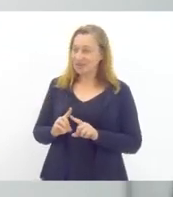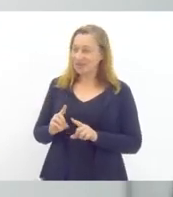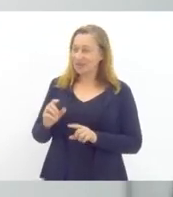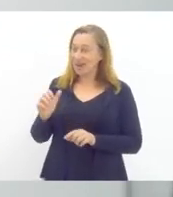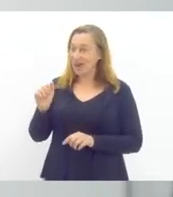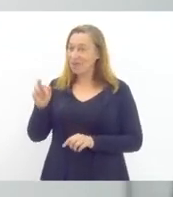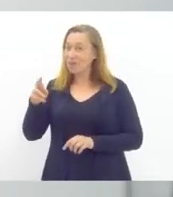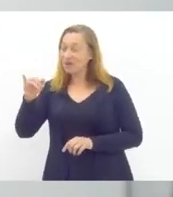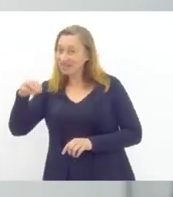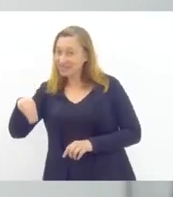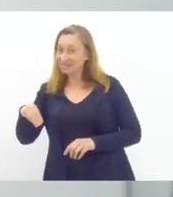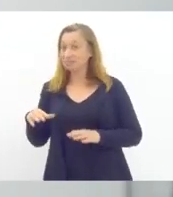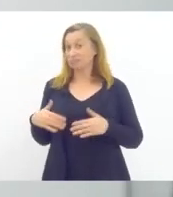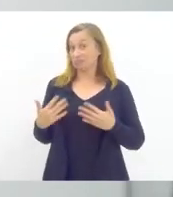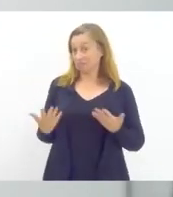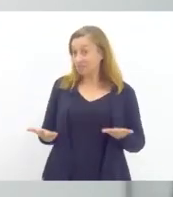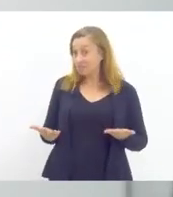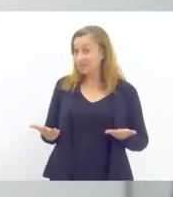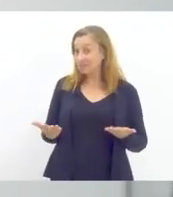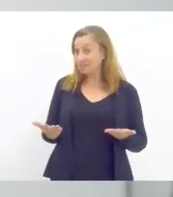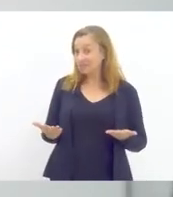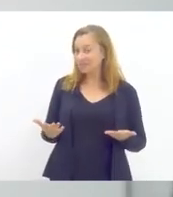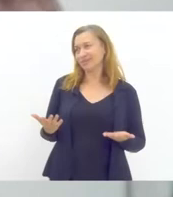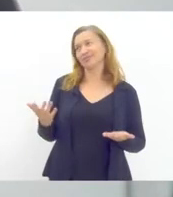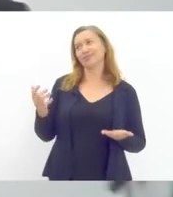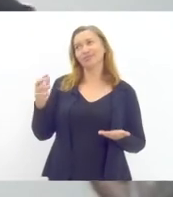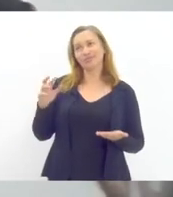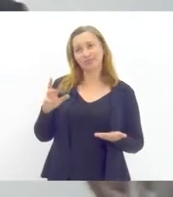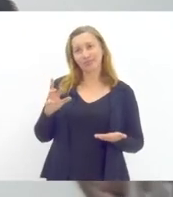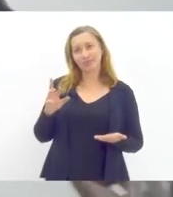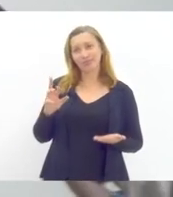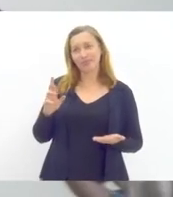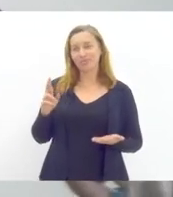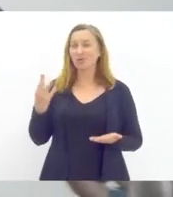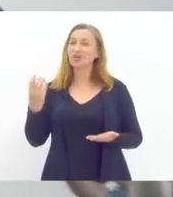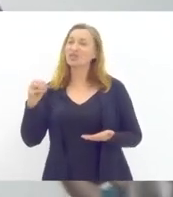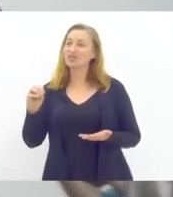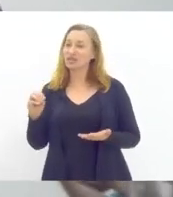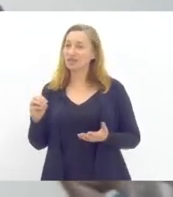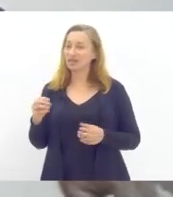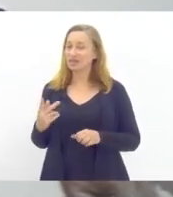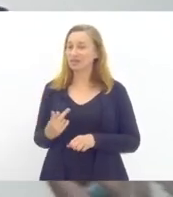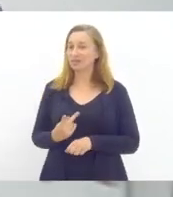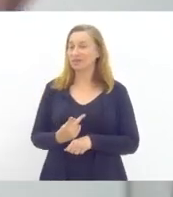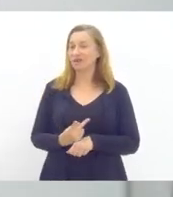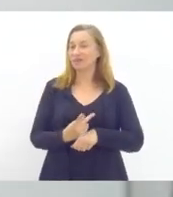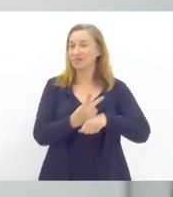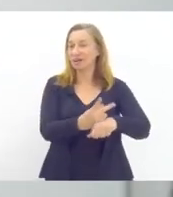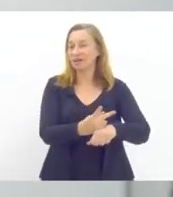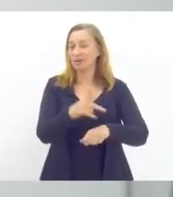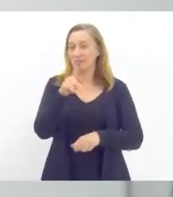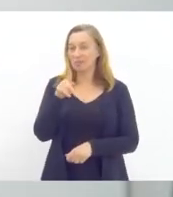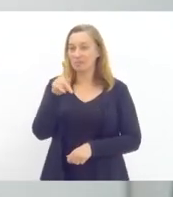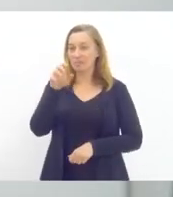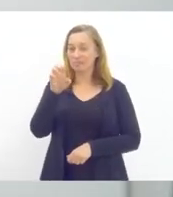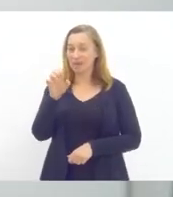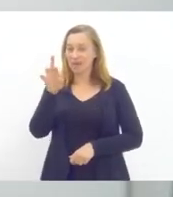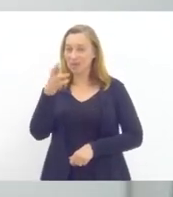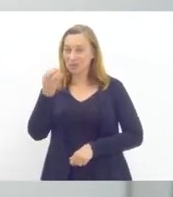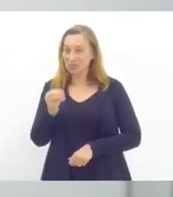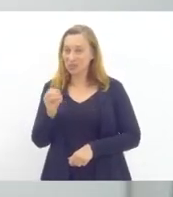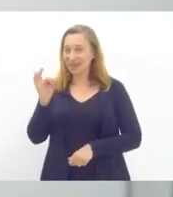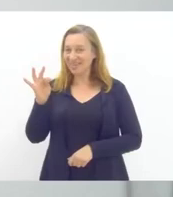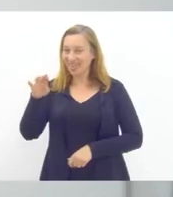Amorins por sinal Rogério quer me dar a medalha perda Olha só